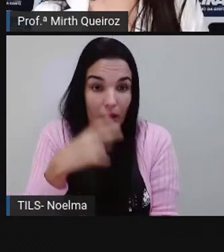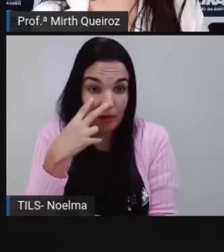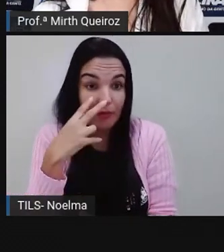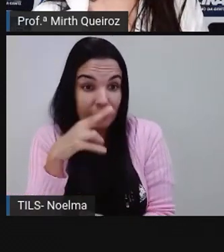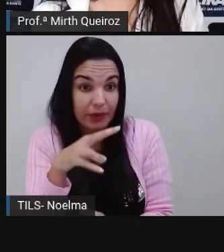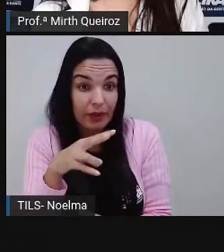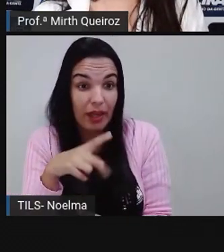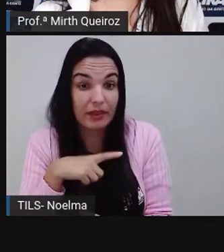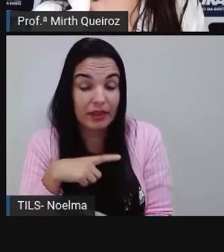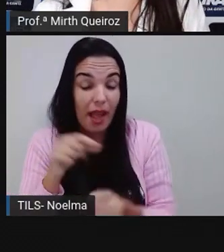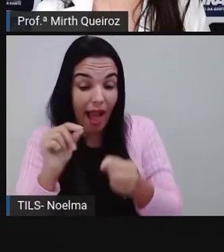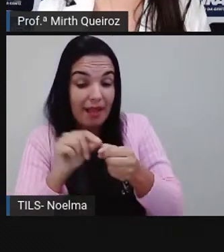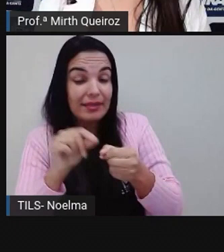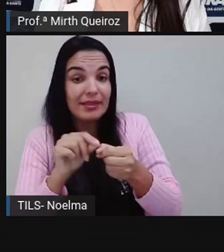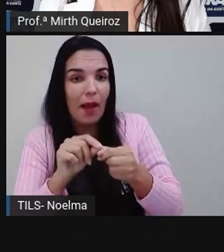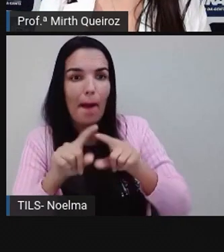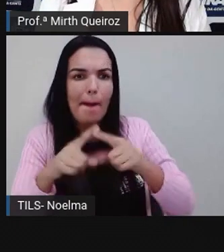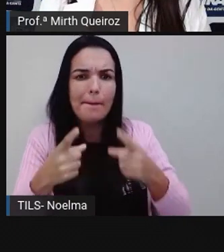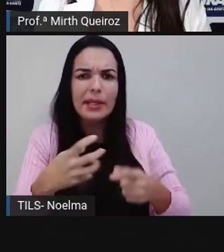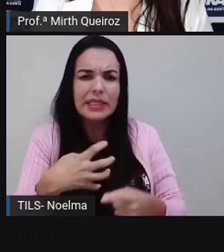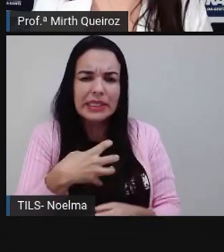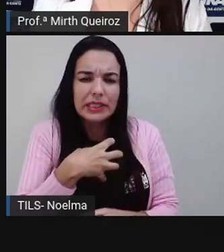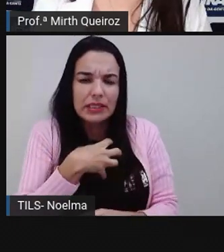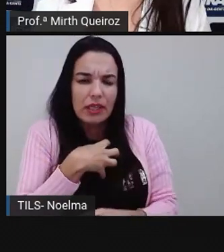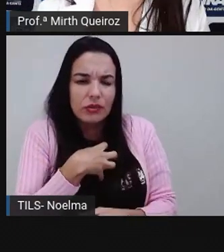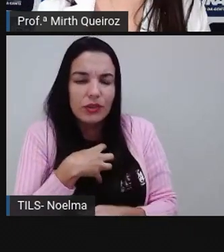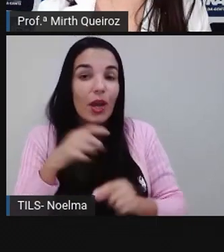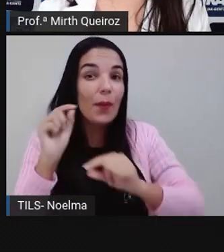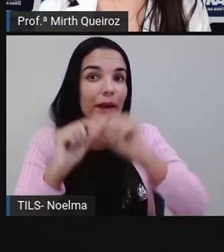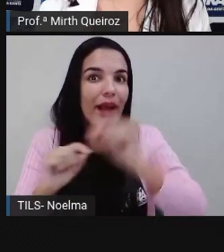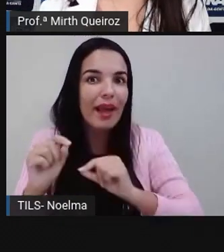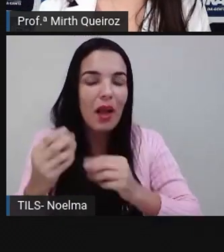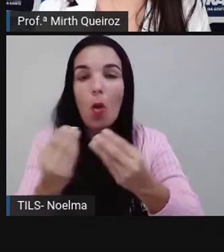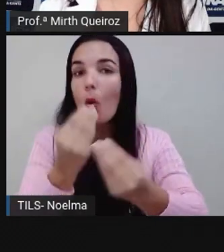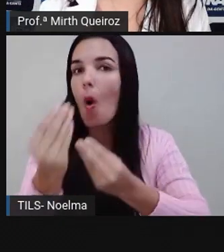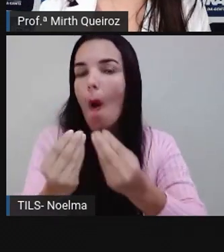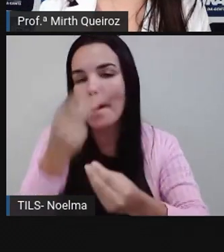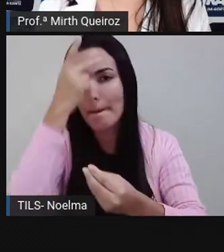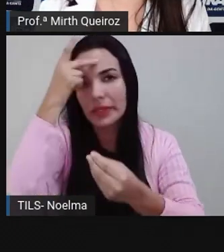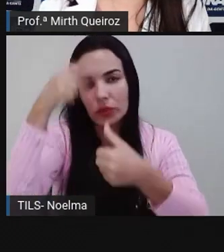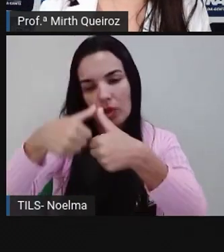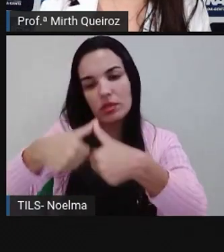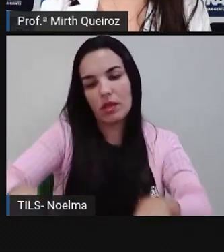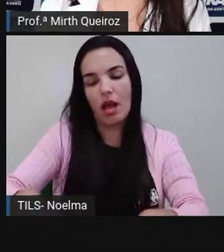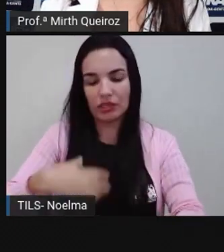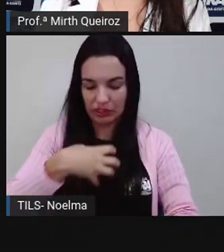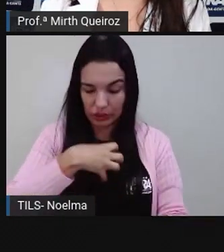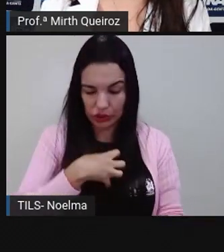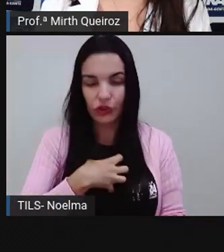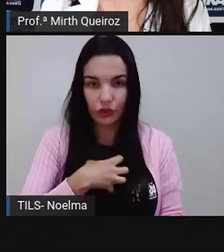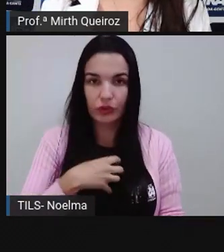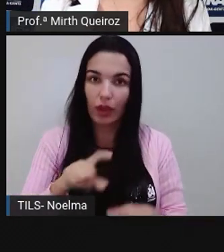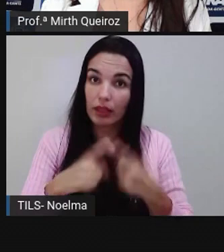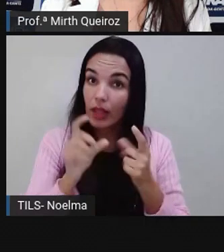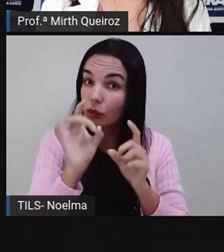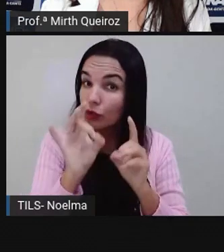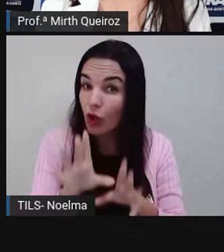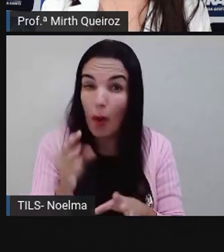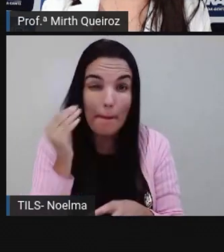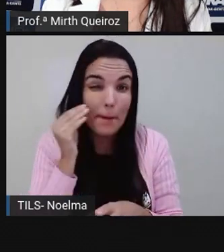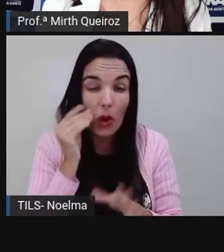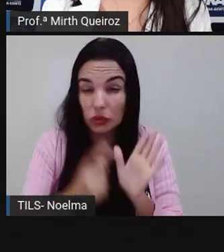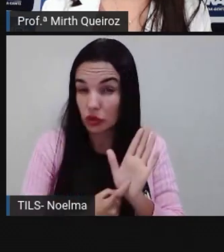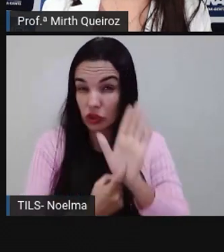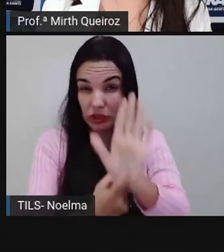cair, indica ação. Já sentir indica um estado, certo? Então, os verbos não indicam somente a ação.